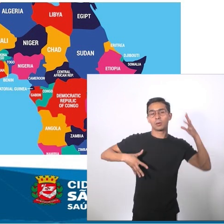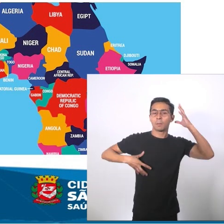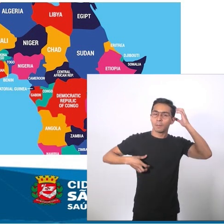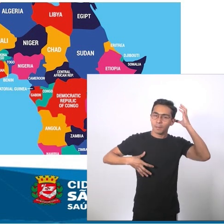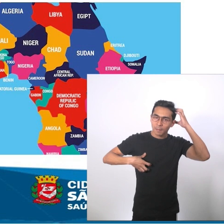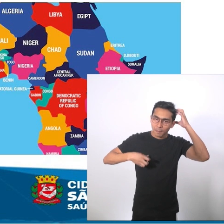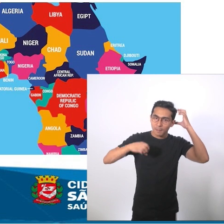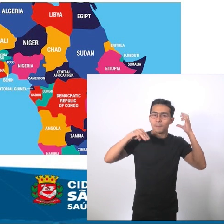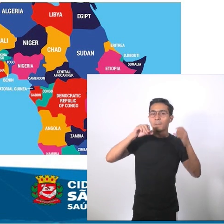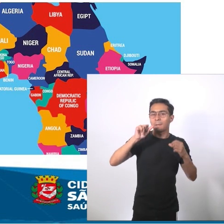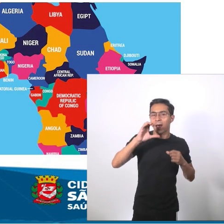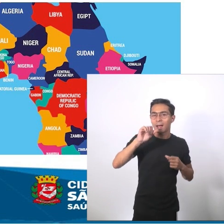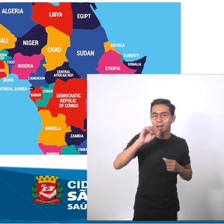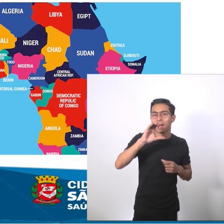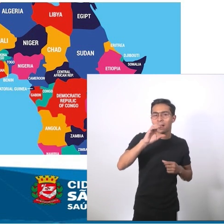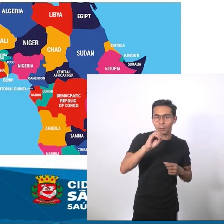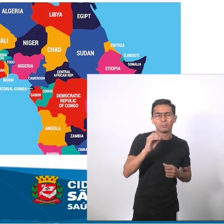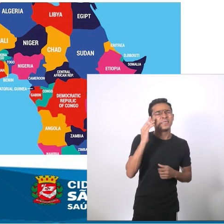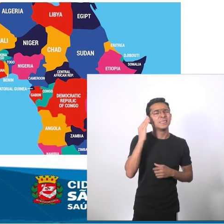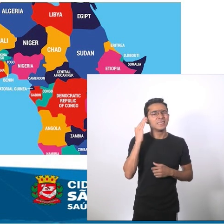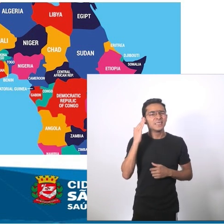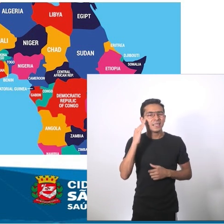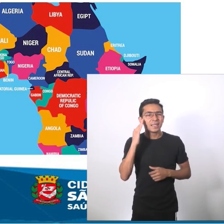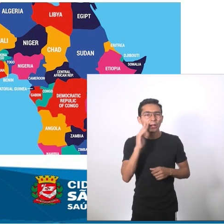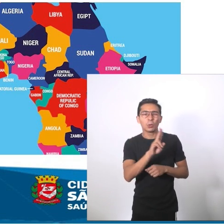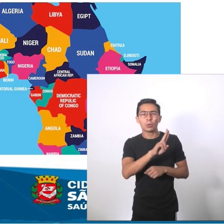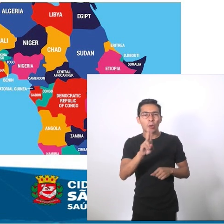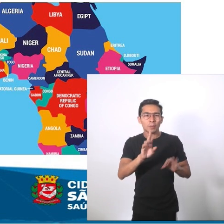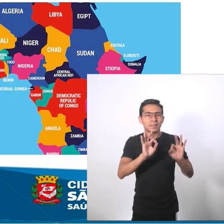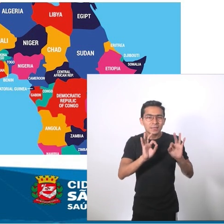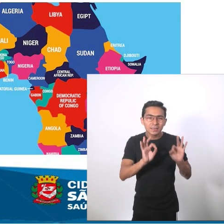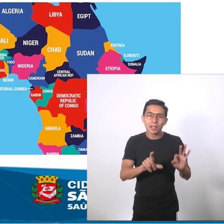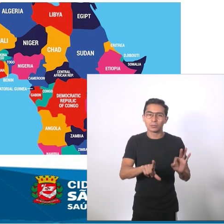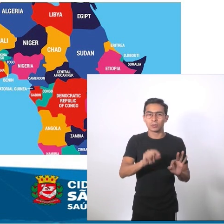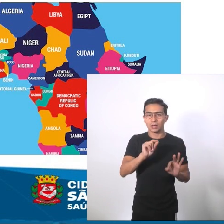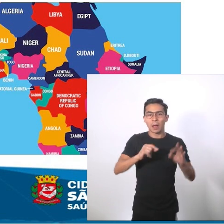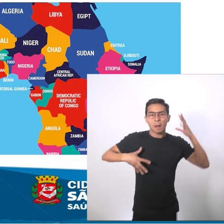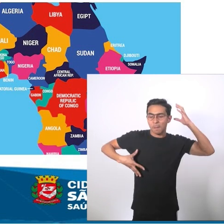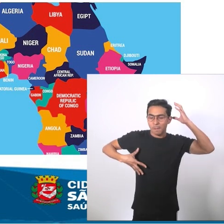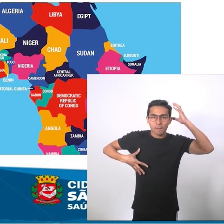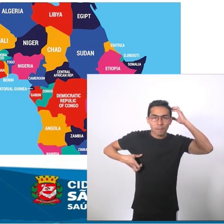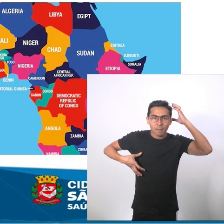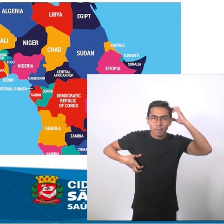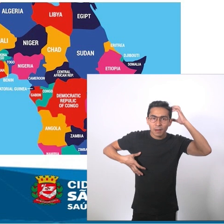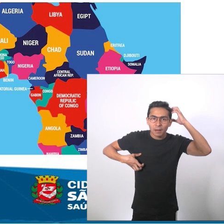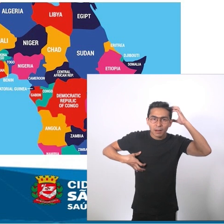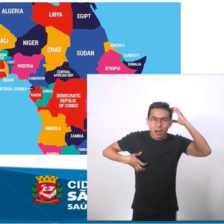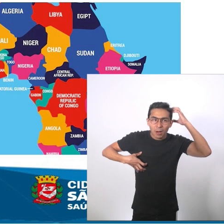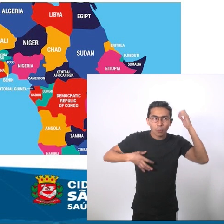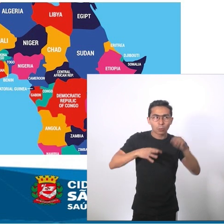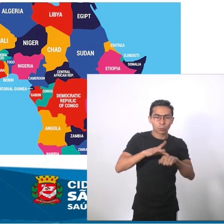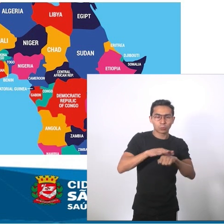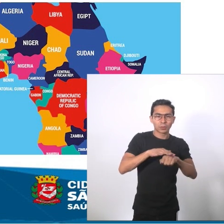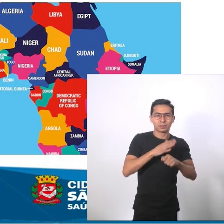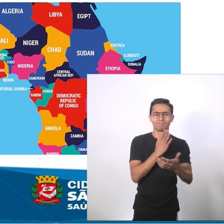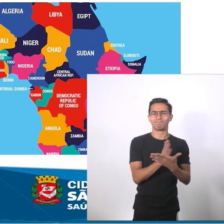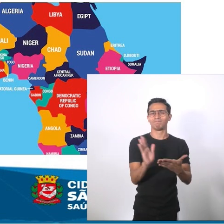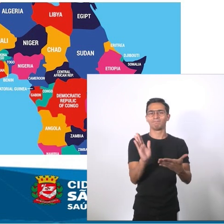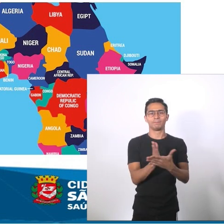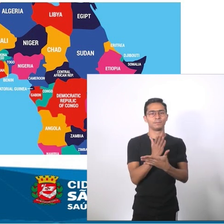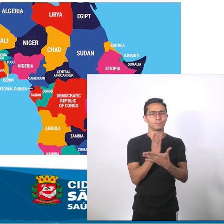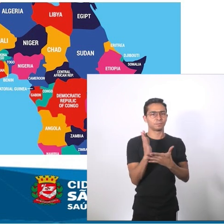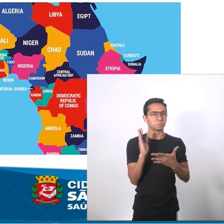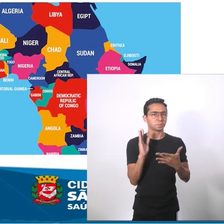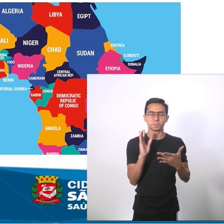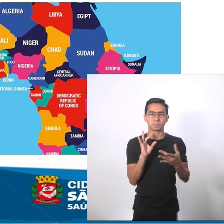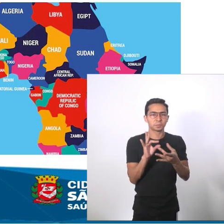dar um nome que não estigmatize o macaco, que eu vou mostrar que o macaco ele não é o reservatório. E